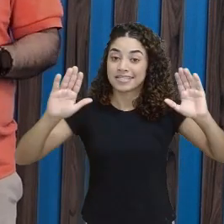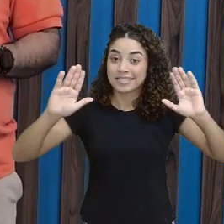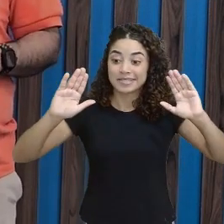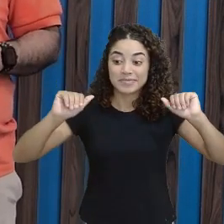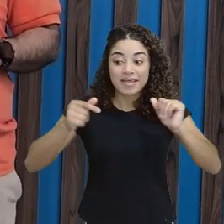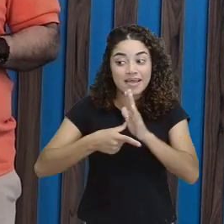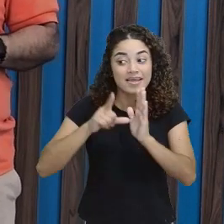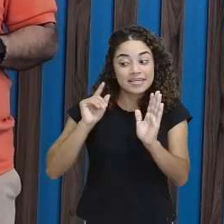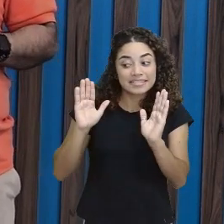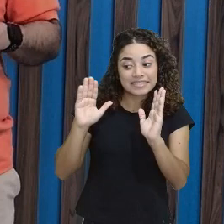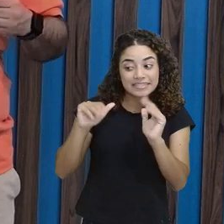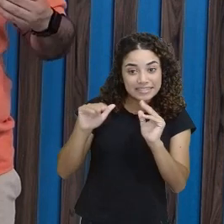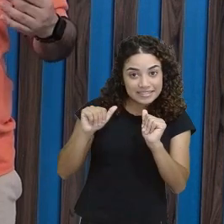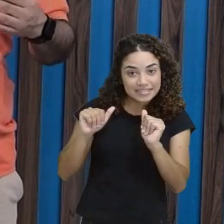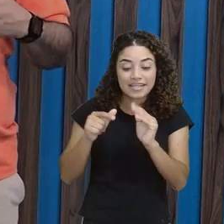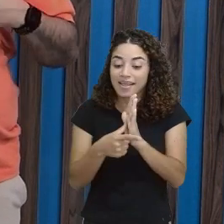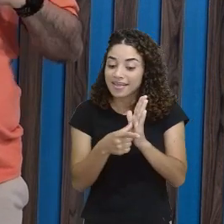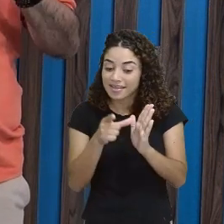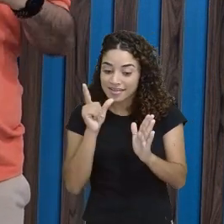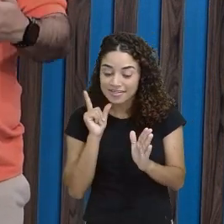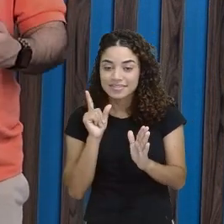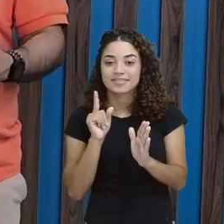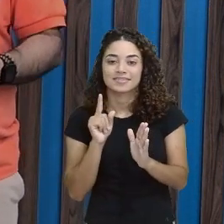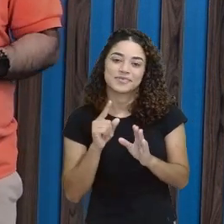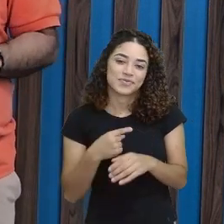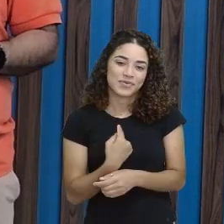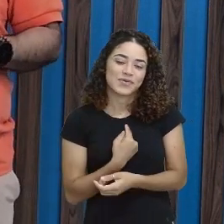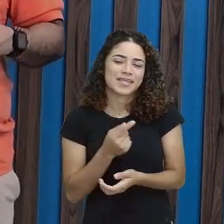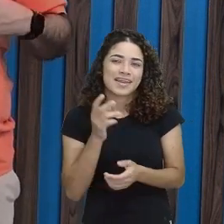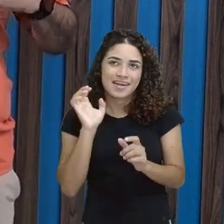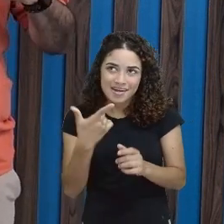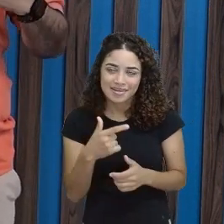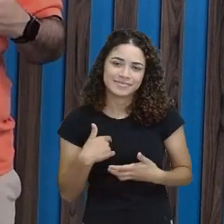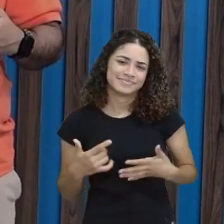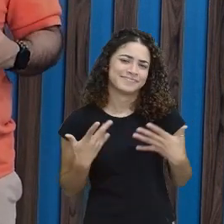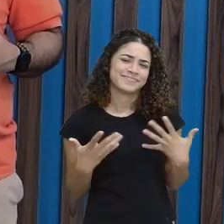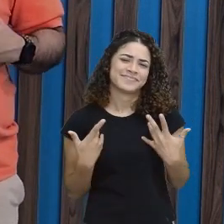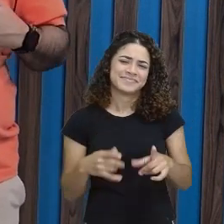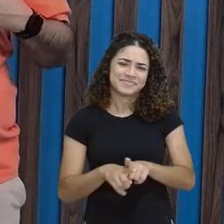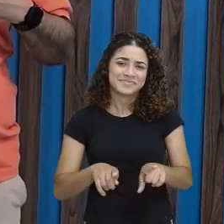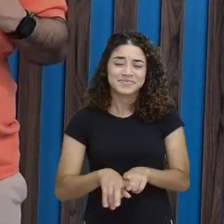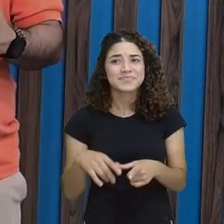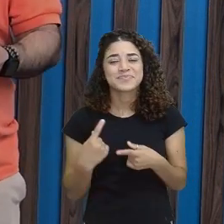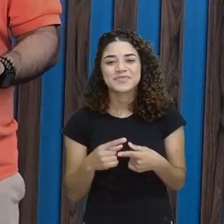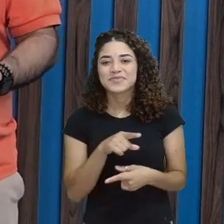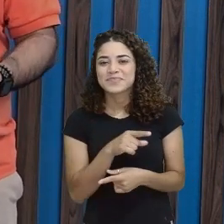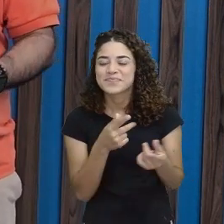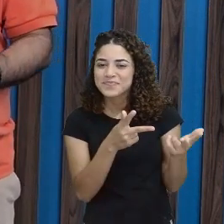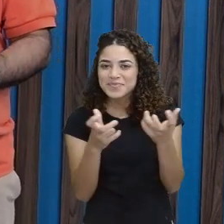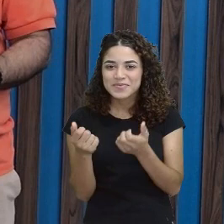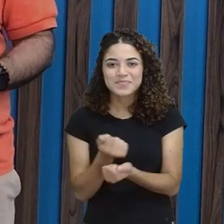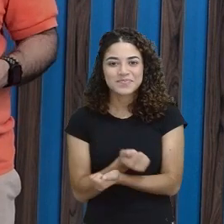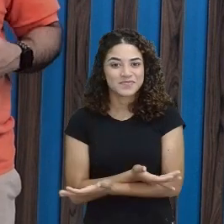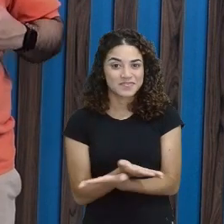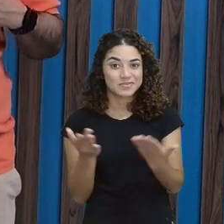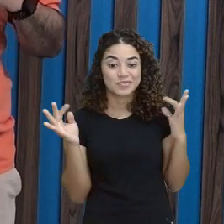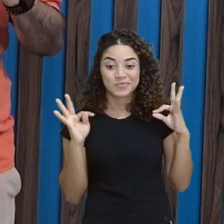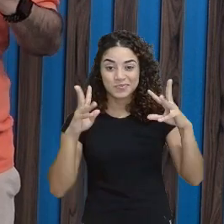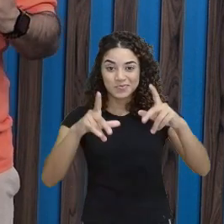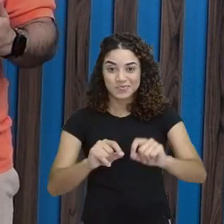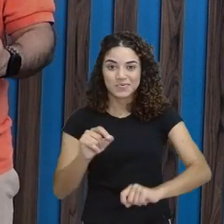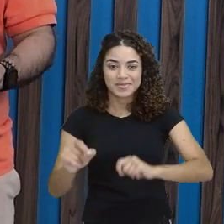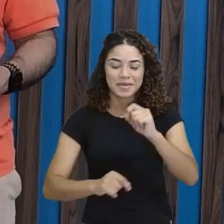despedida, né, que nos alegra, porque a gente vê que vocês todos e todas, né,